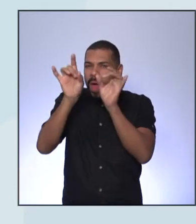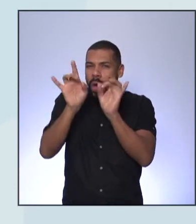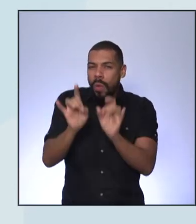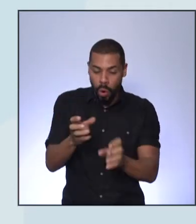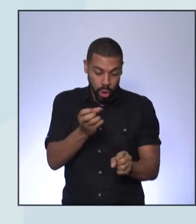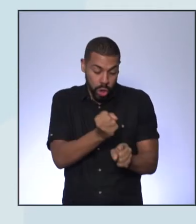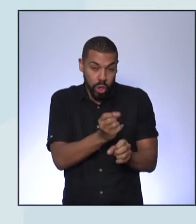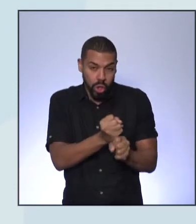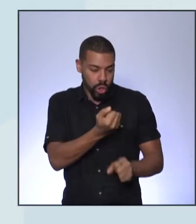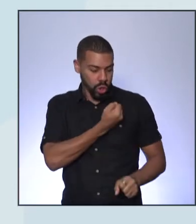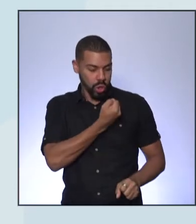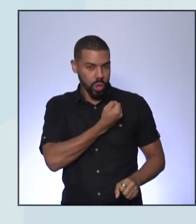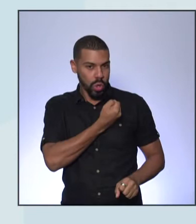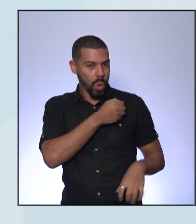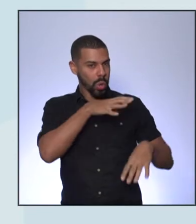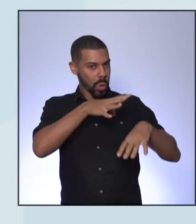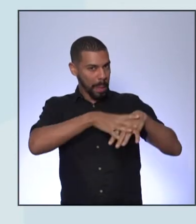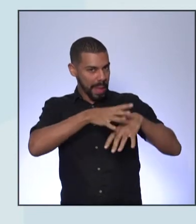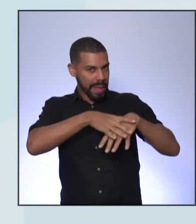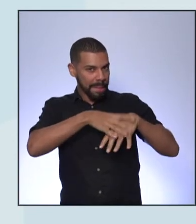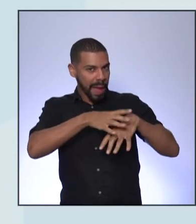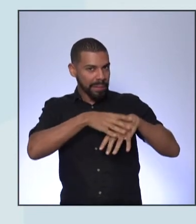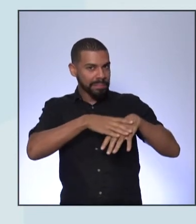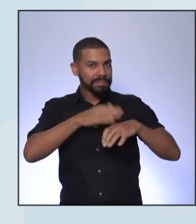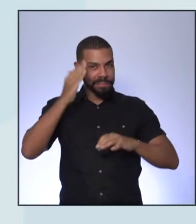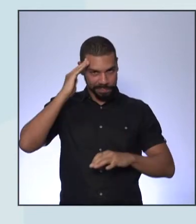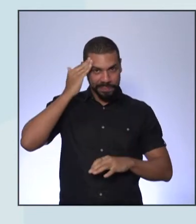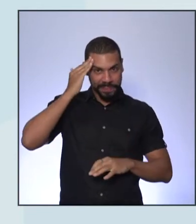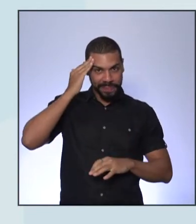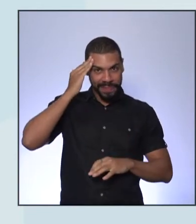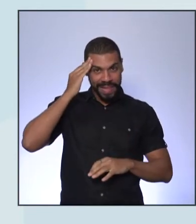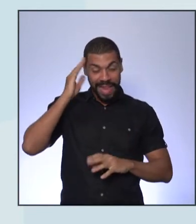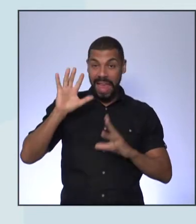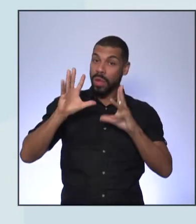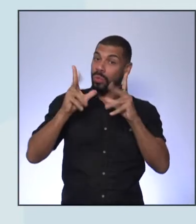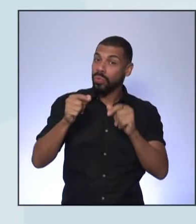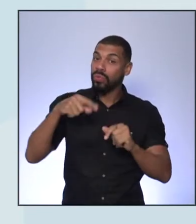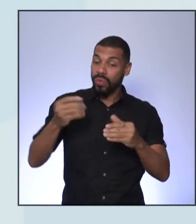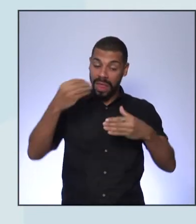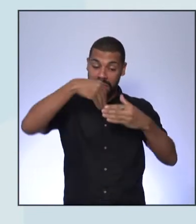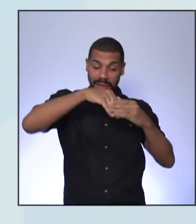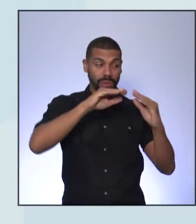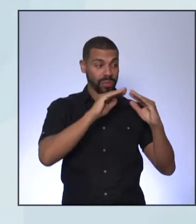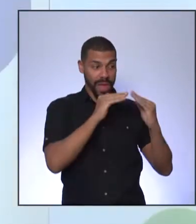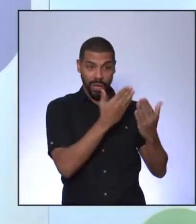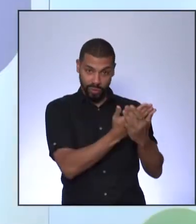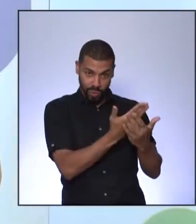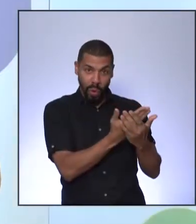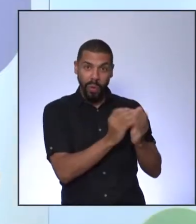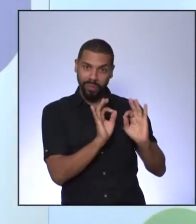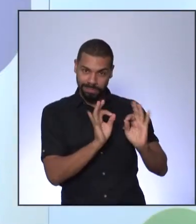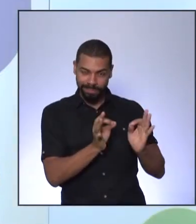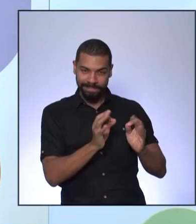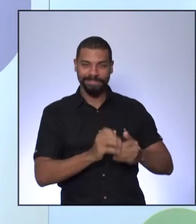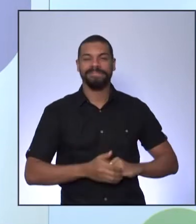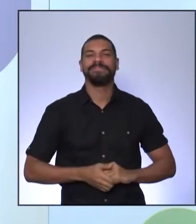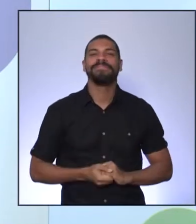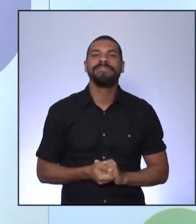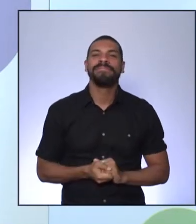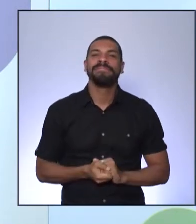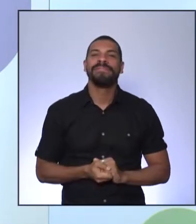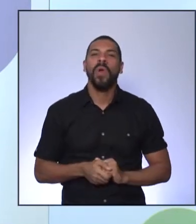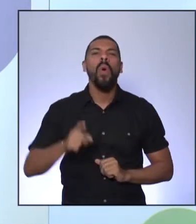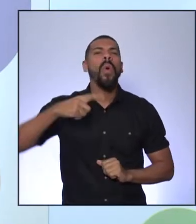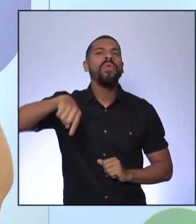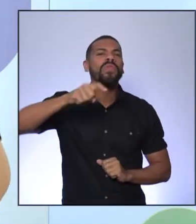a gente coloca como matemática, é um exemplo de exatas, dentro da escola, dentro das disciplinas. O que vocês